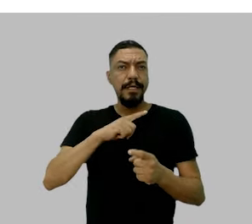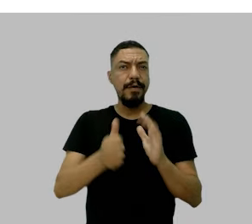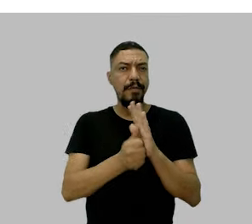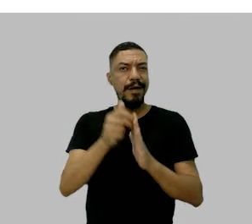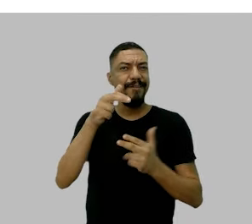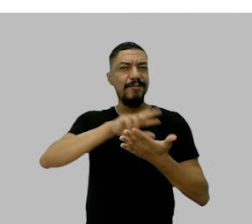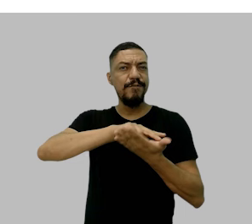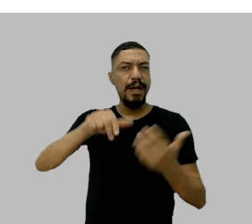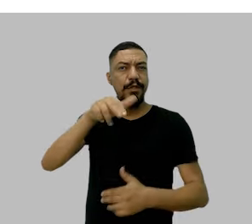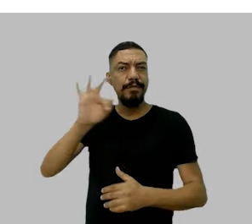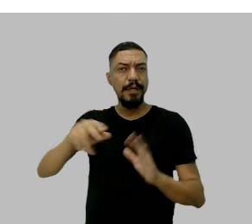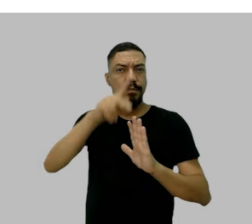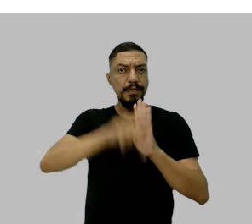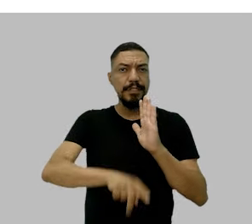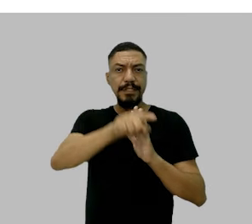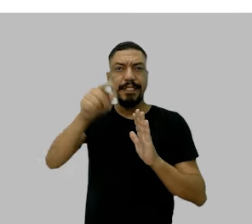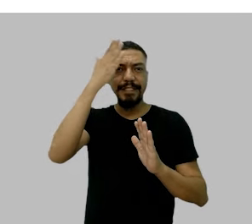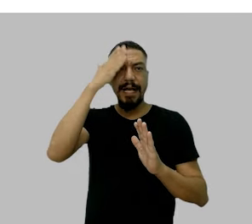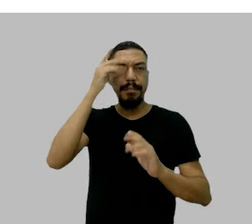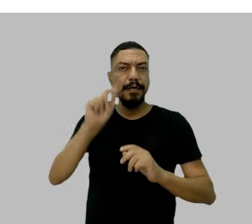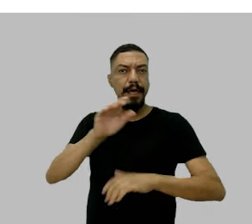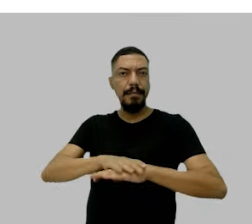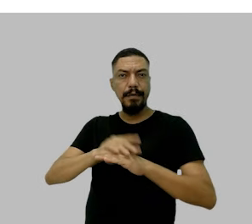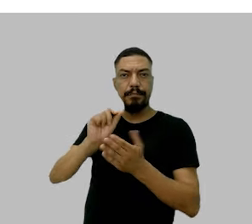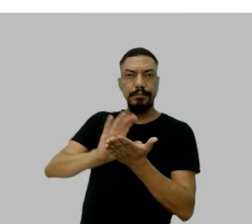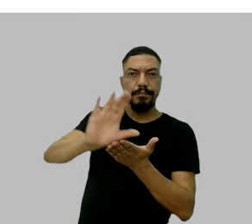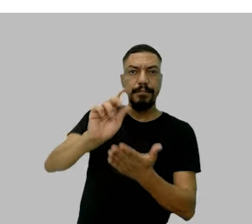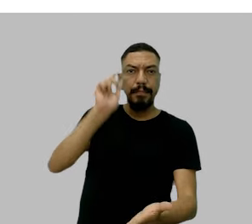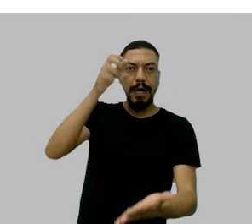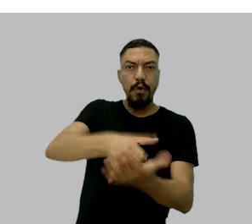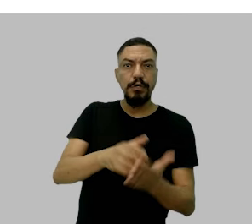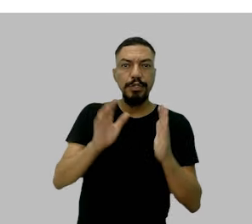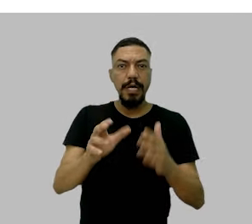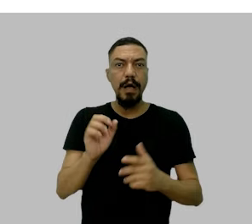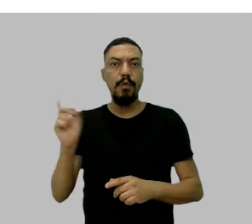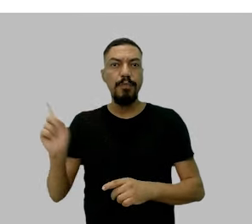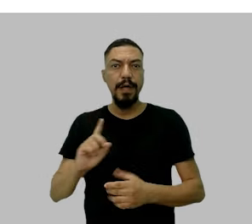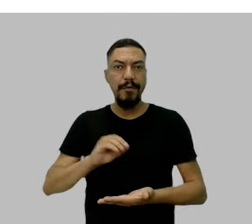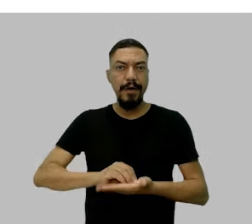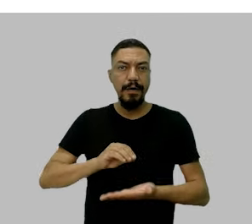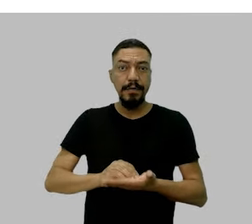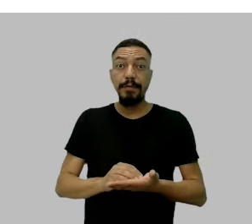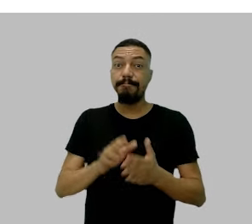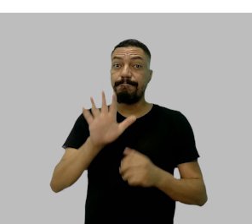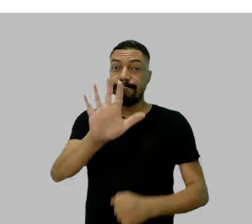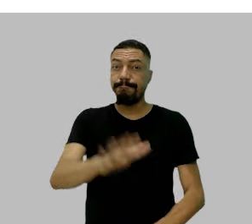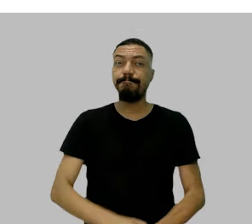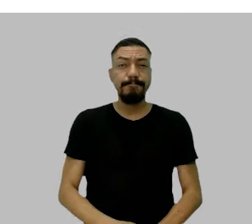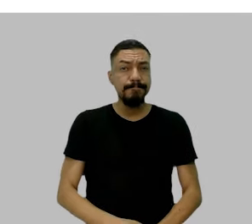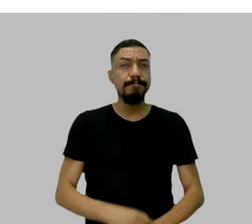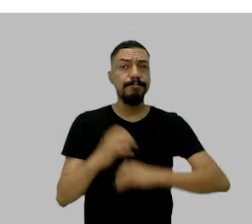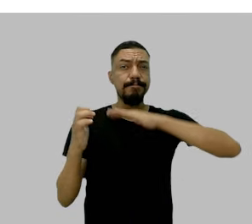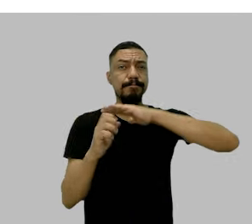é uma forma de vocês saberem quem que vocês já pagaram e quem vocês não pagaram. Por incrível que pareça, prestadoras e prestadores